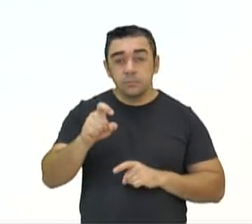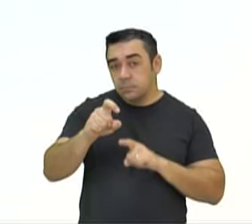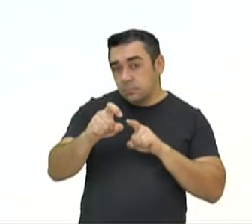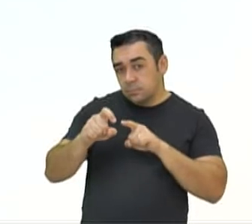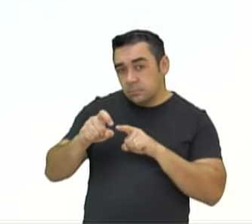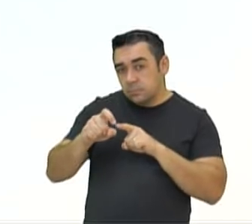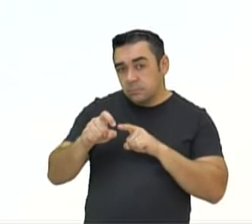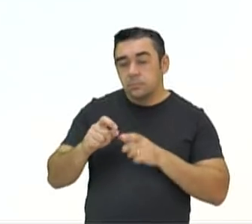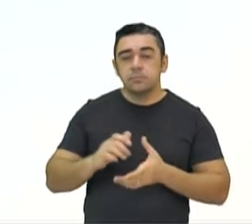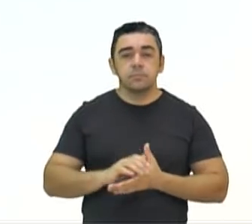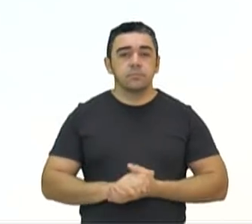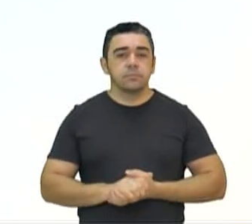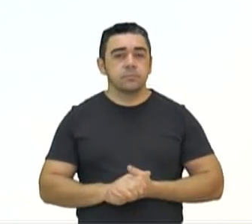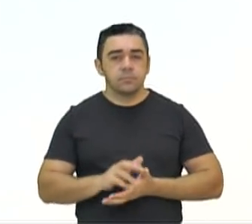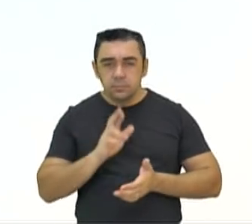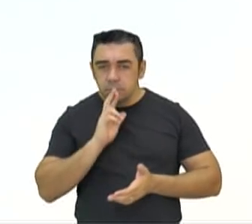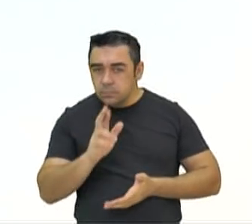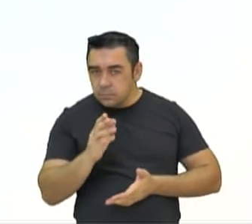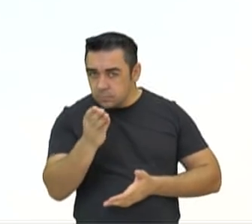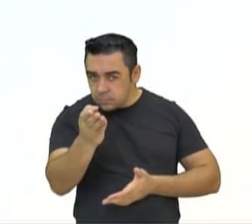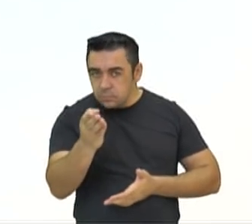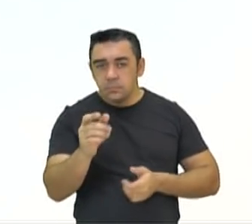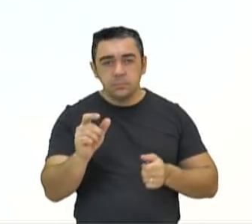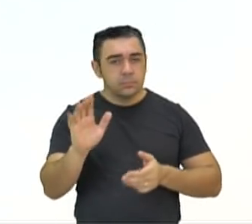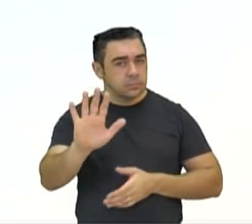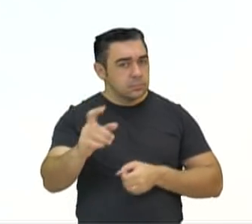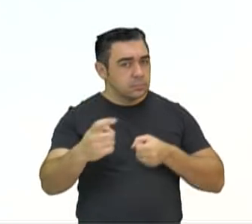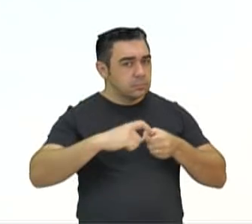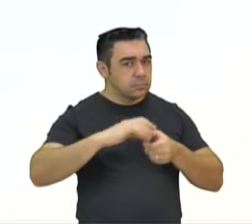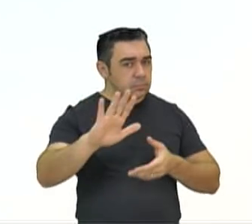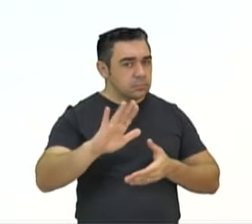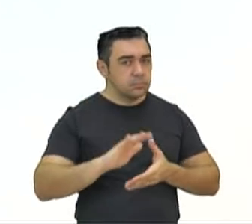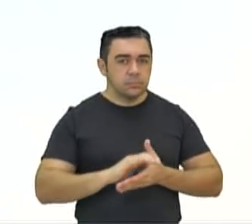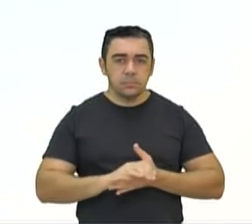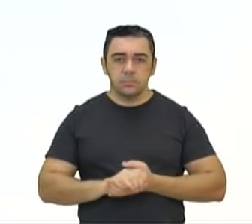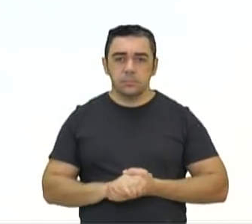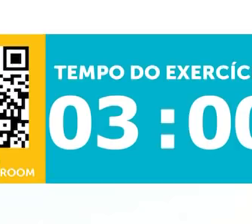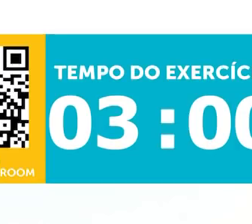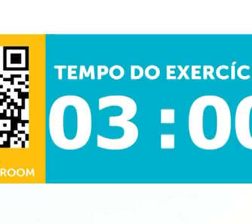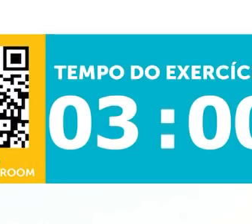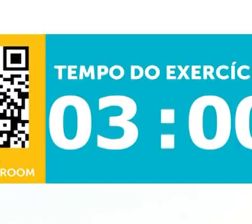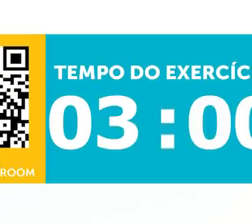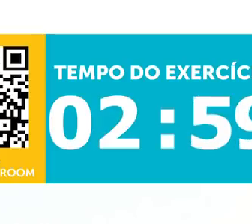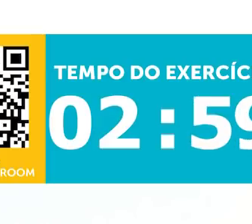de x. Resolvam lá que nós já voltamos.